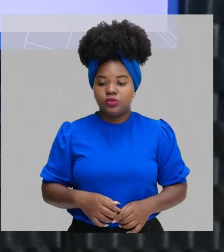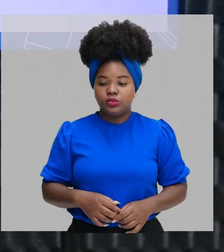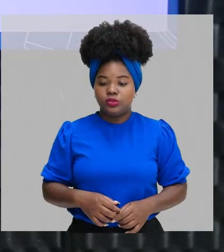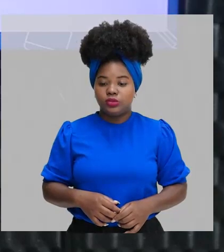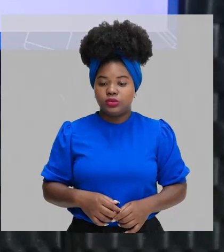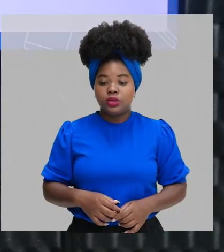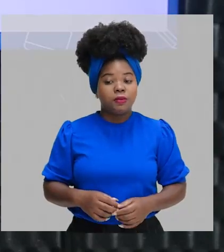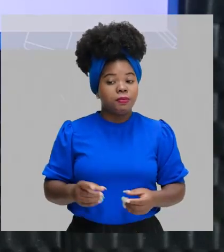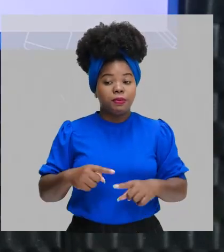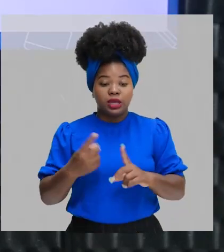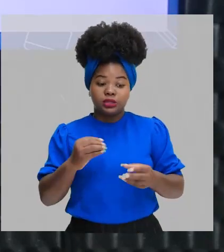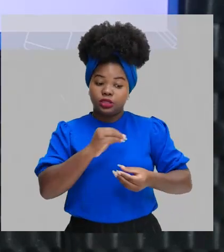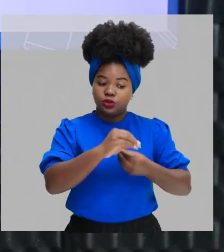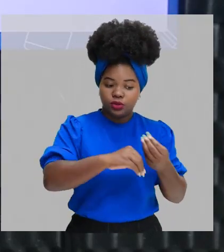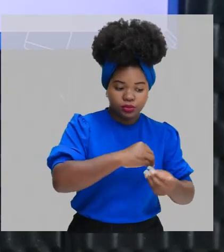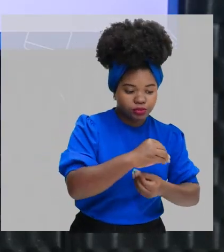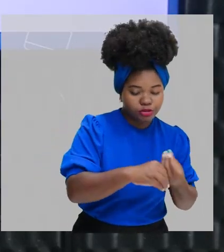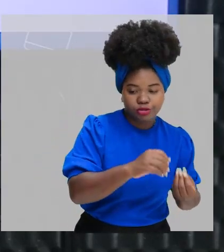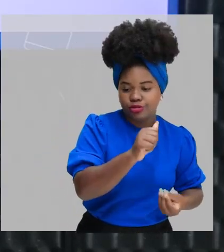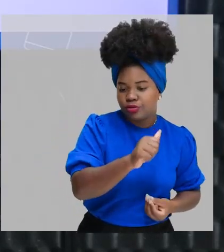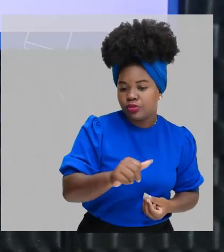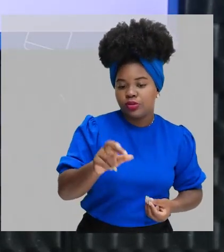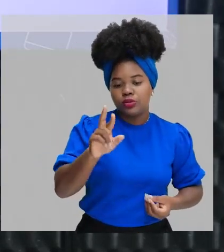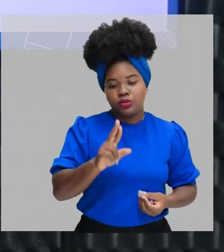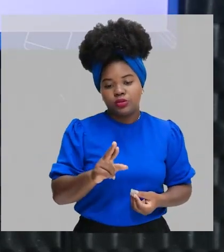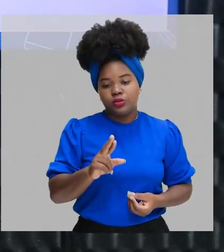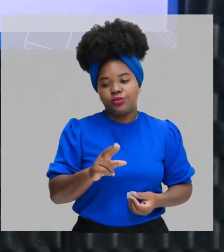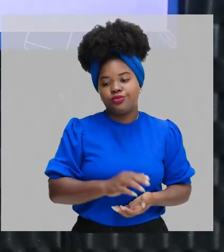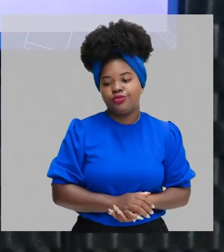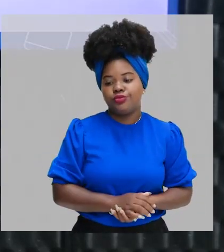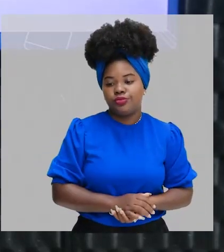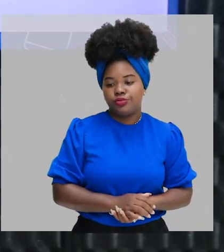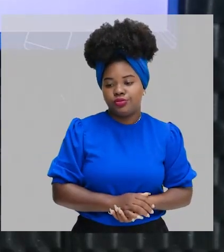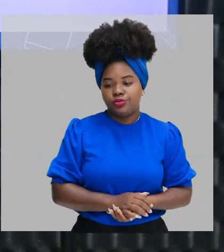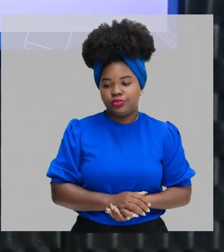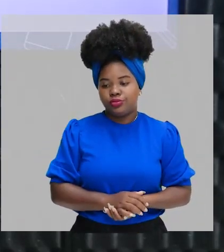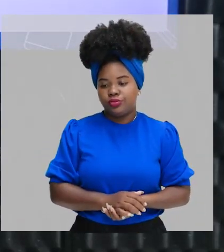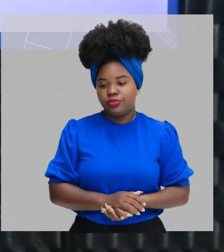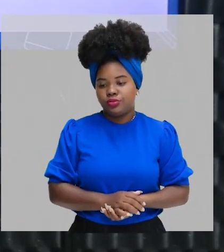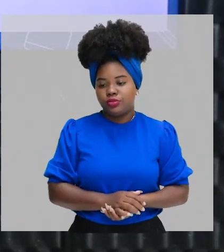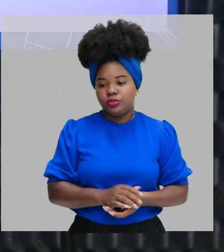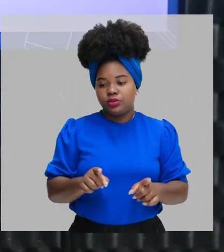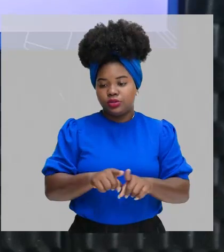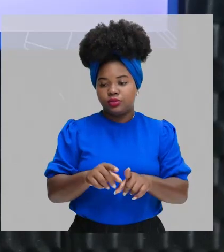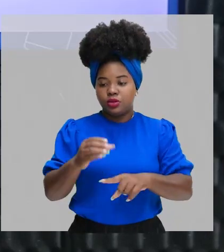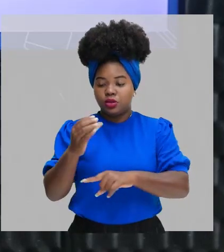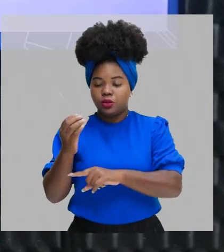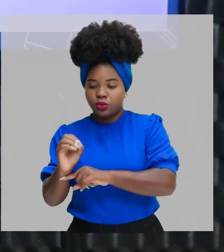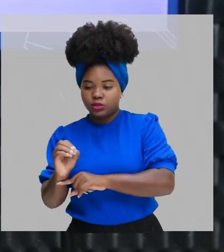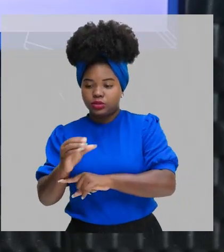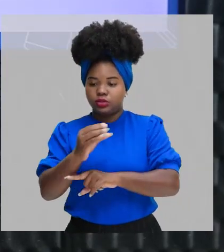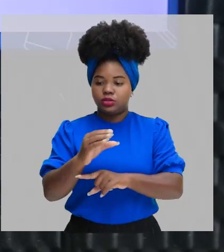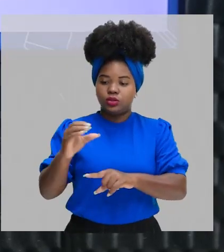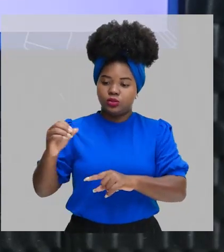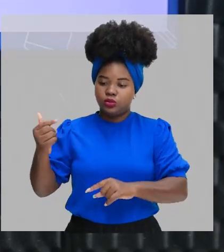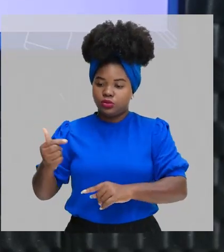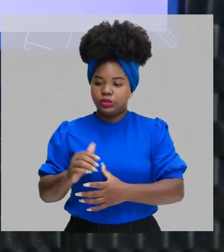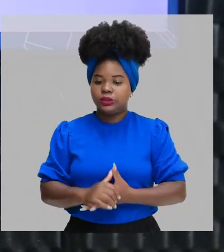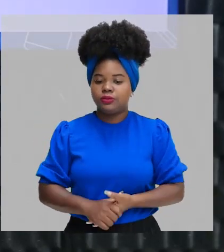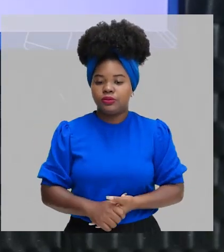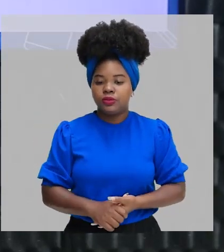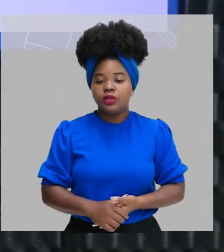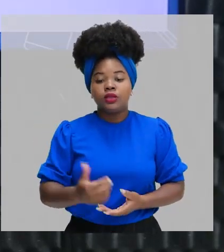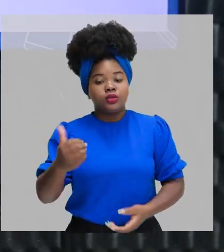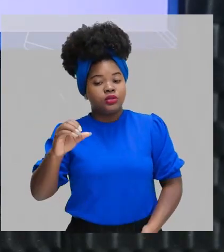não vai reagir com o metano, não vai reagir também com o oxigênio. Então, 100% do